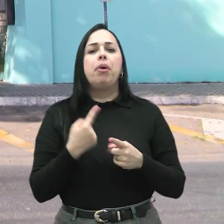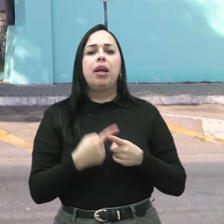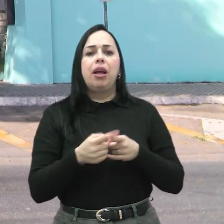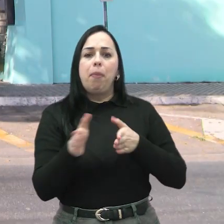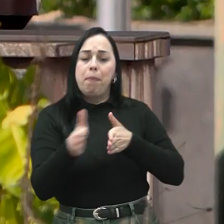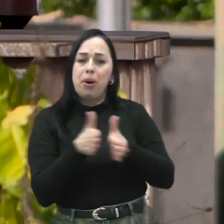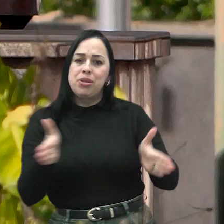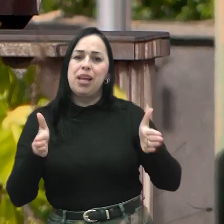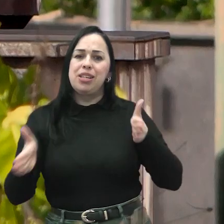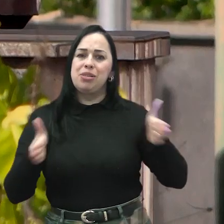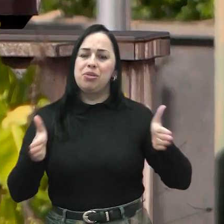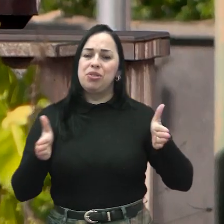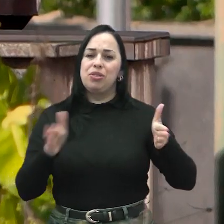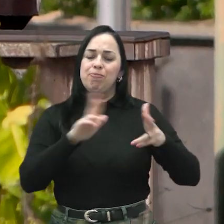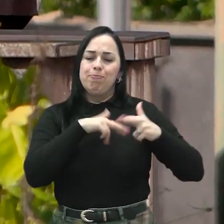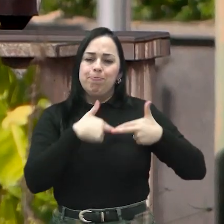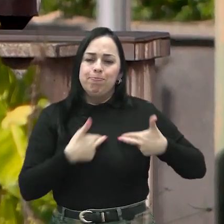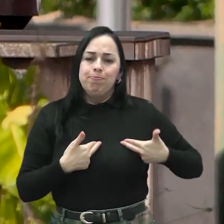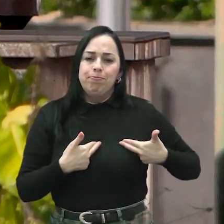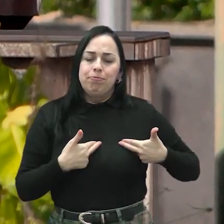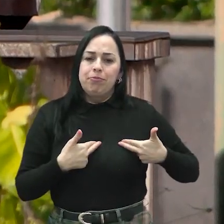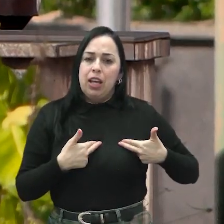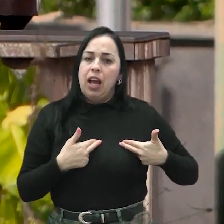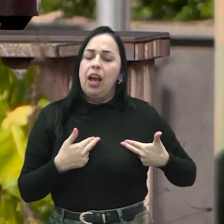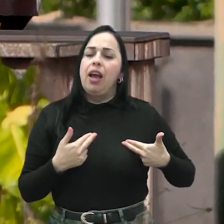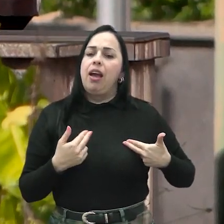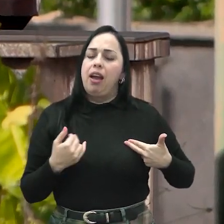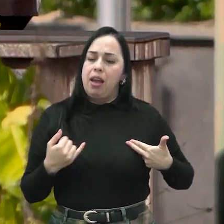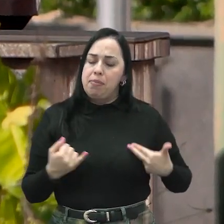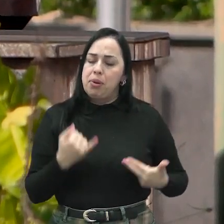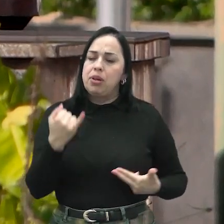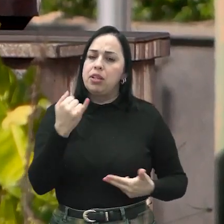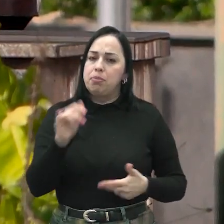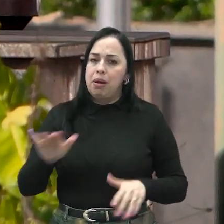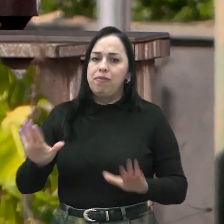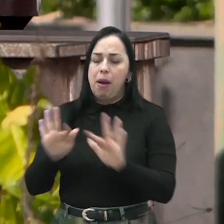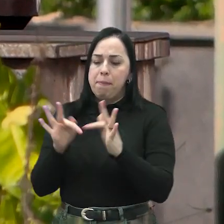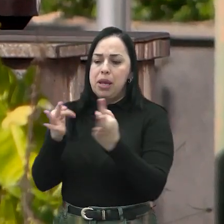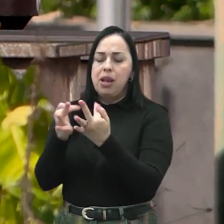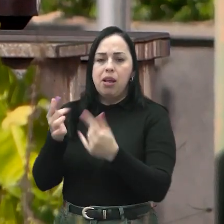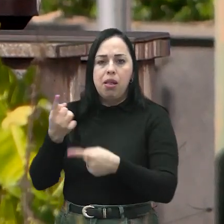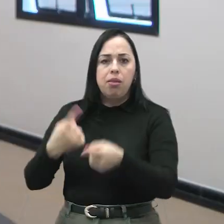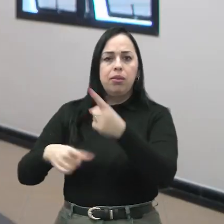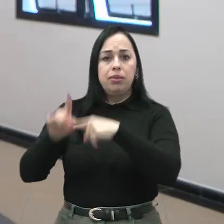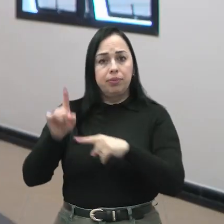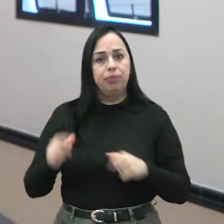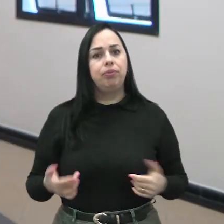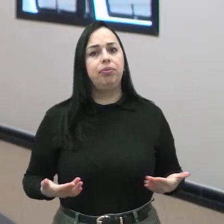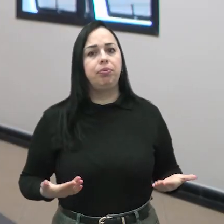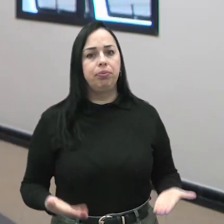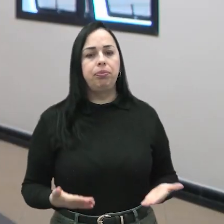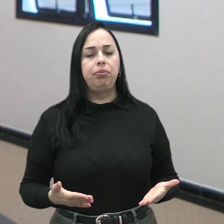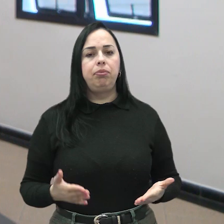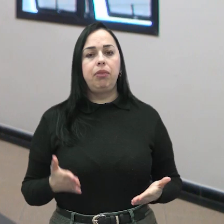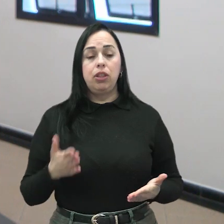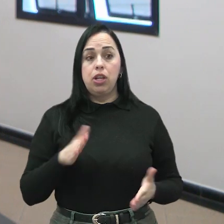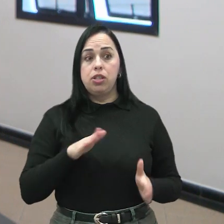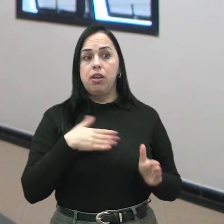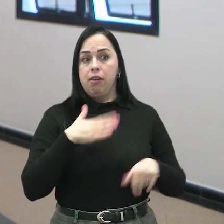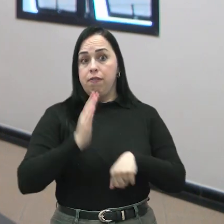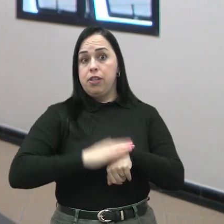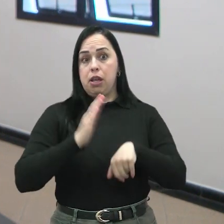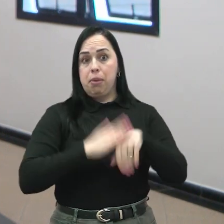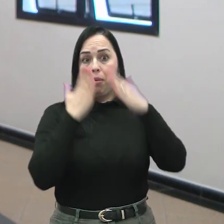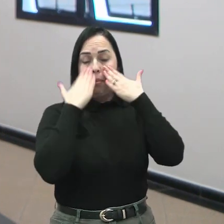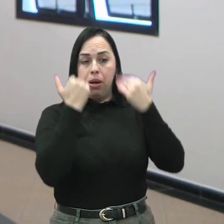processo de luto é fundamental para a recuperação emocional das famílias. Nós fizemos uma audiência pública aqui